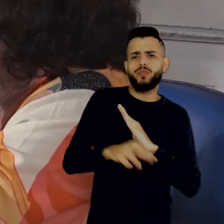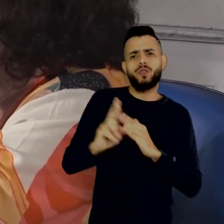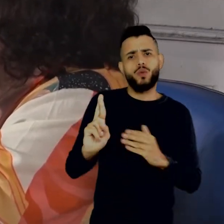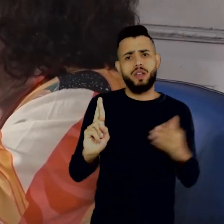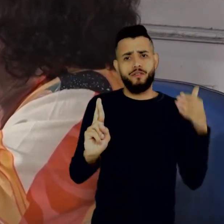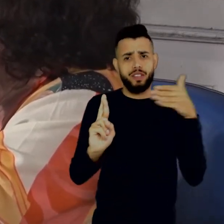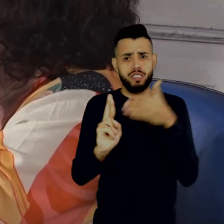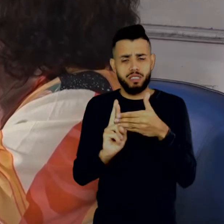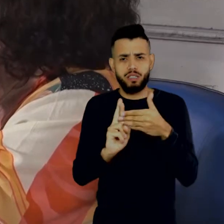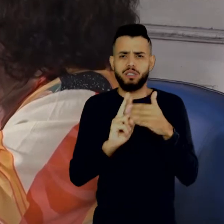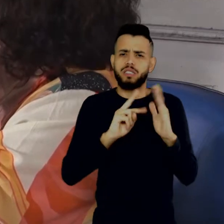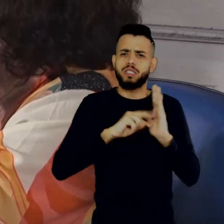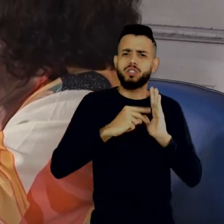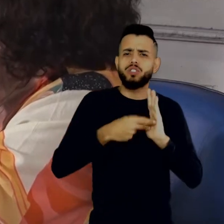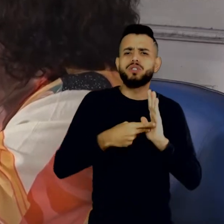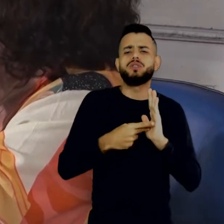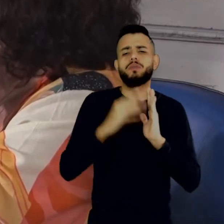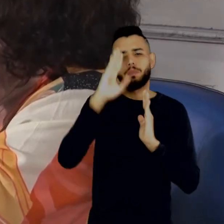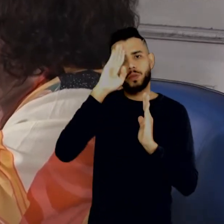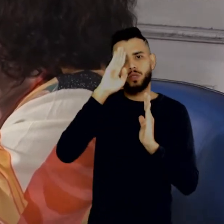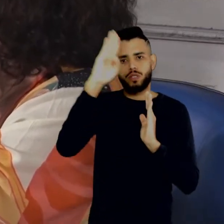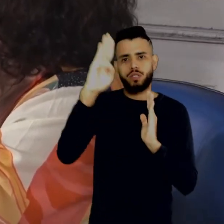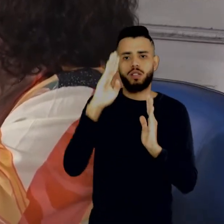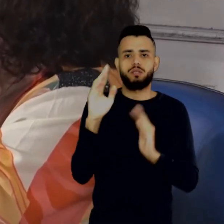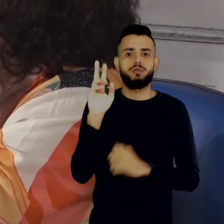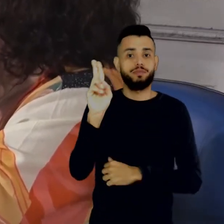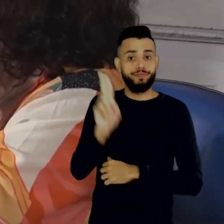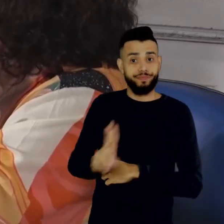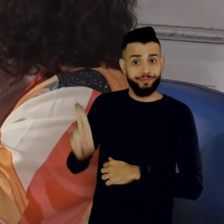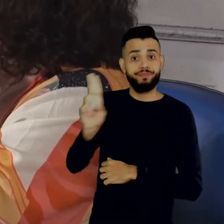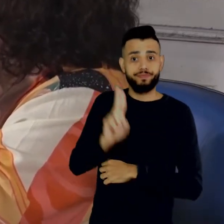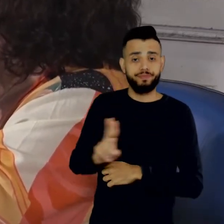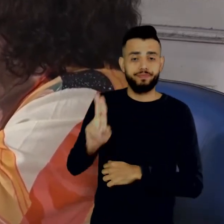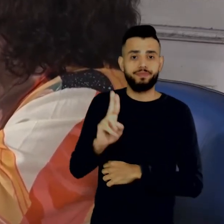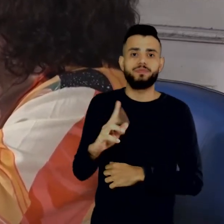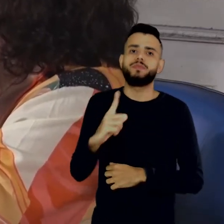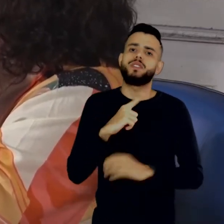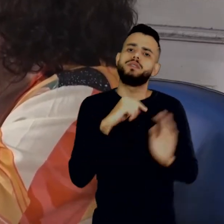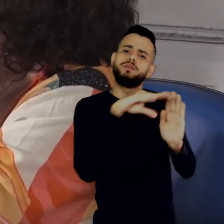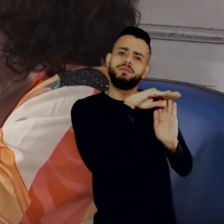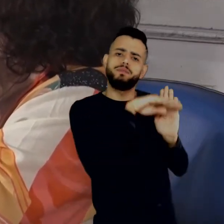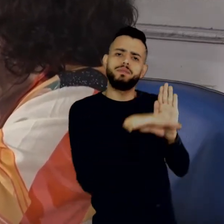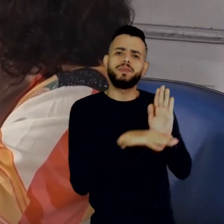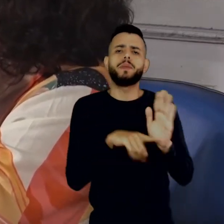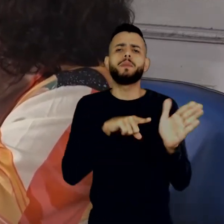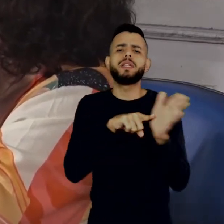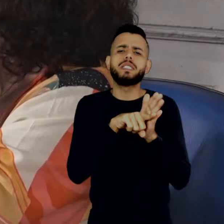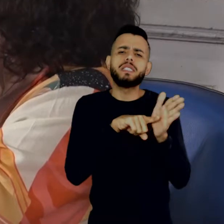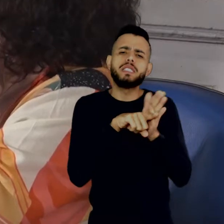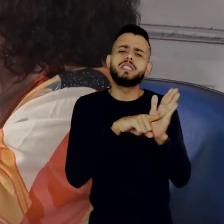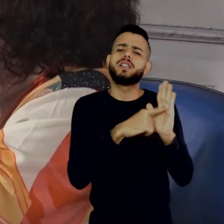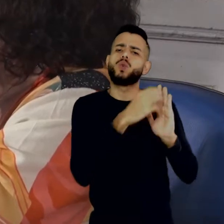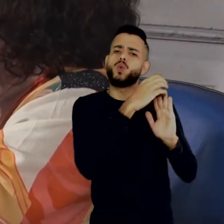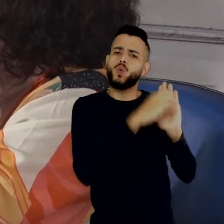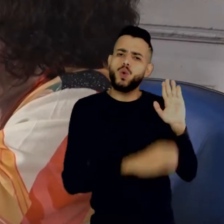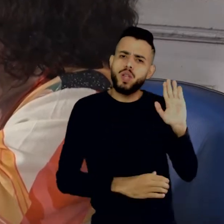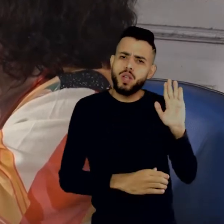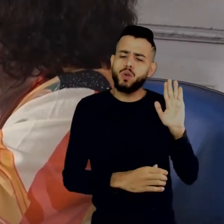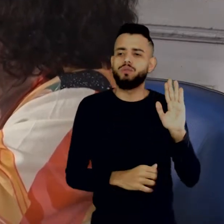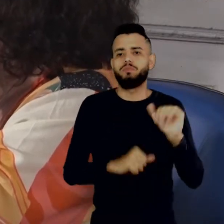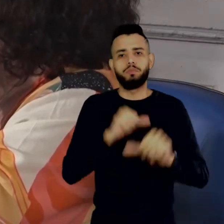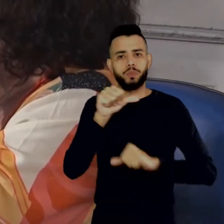referenciais, sentidos e prioridades das universidades, envolvendo aí agendas de pesquisa, currículo, mudanças